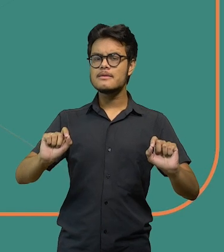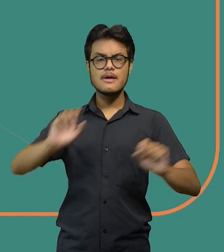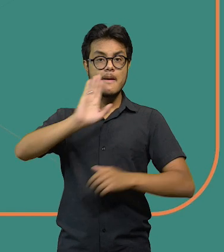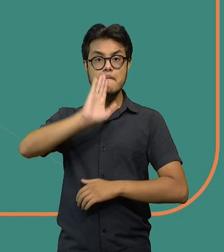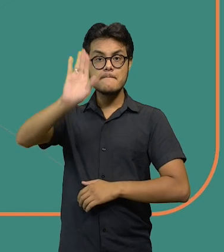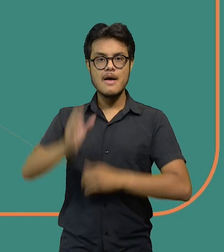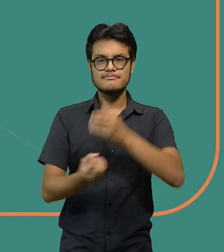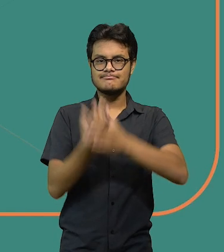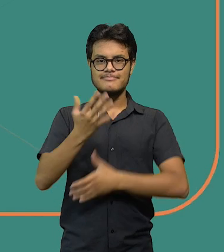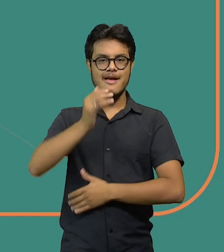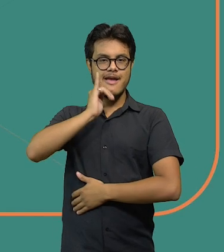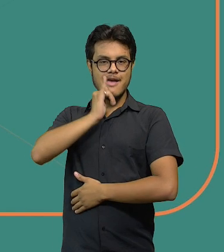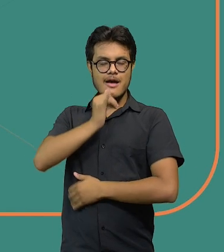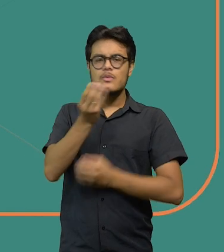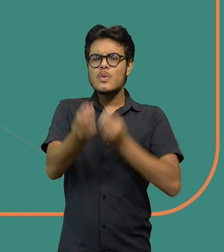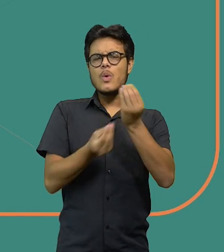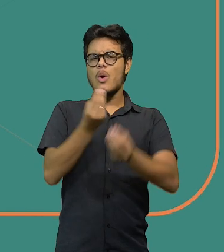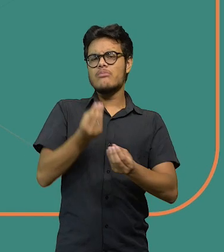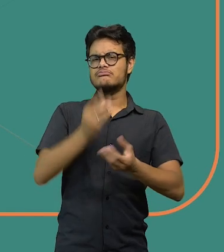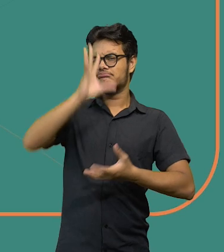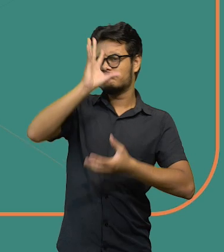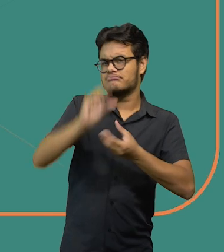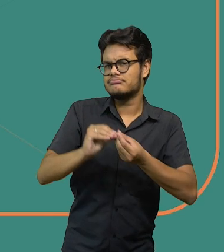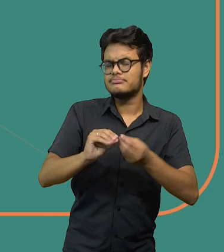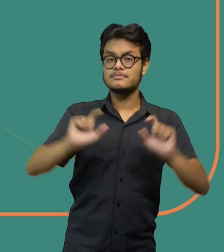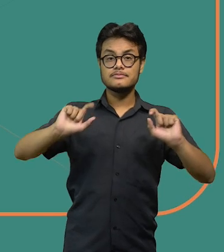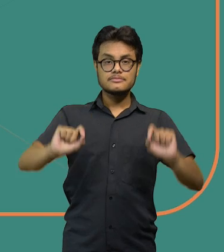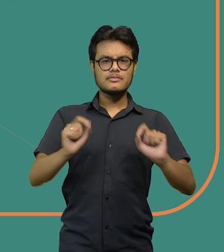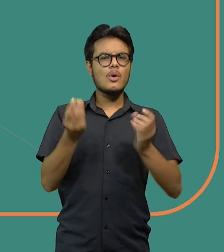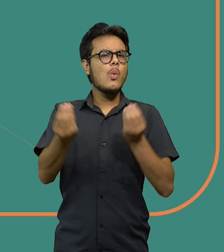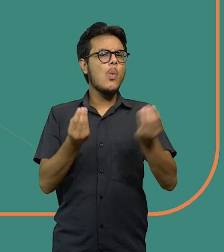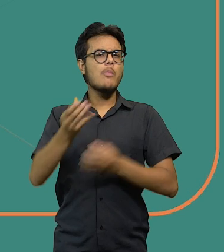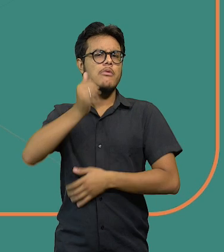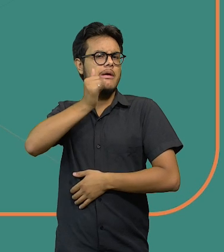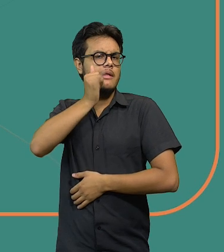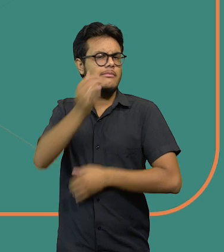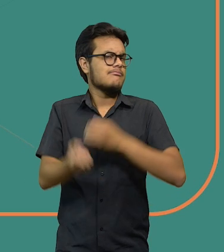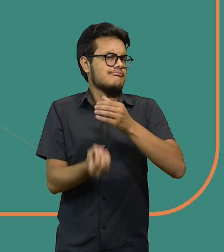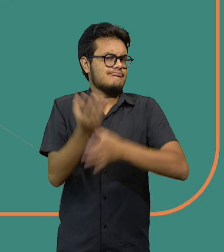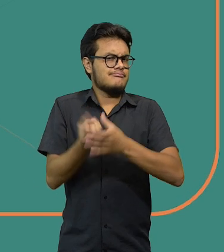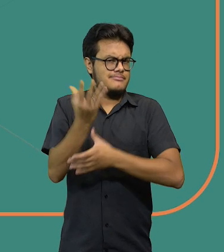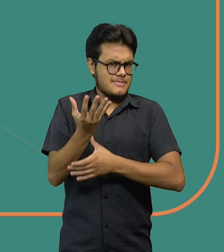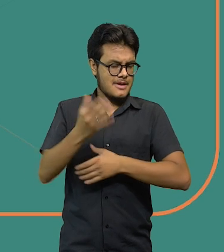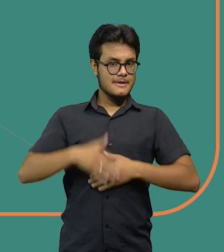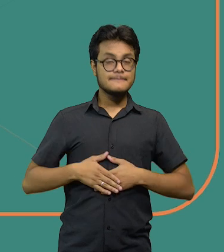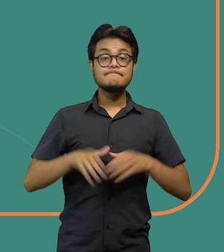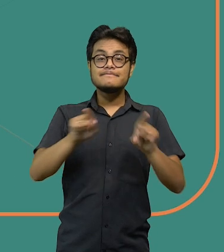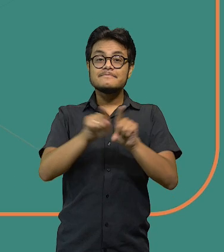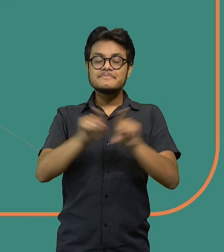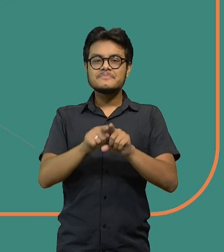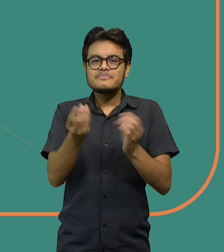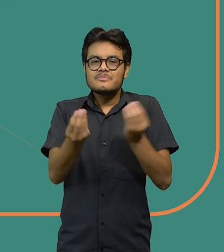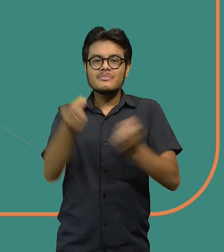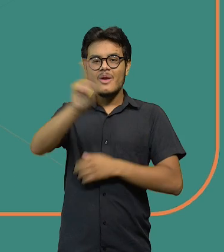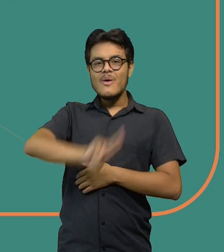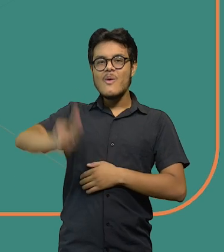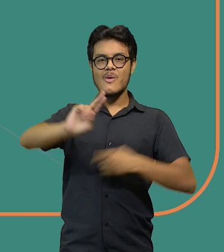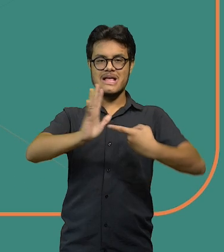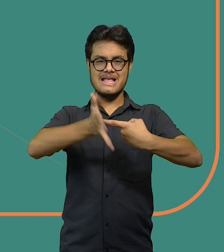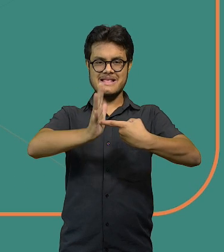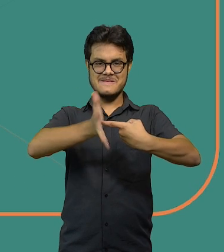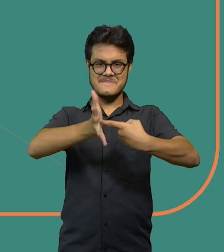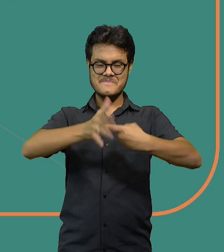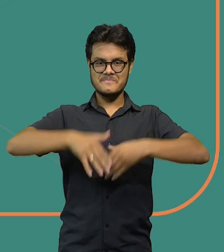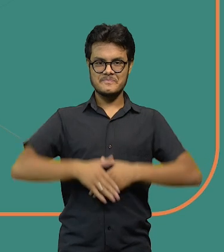elétricos. A gente vai compreender hoje os meios de produção de energia elétrica e o funcionamento de um